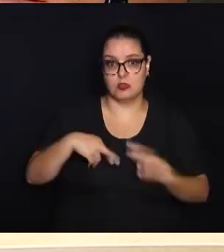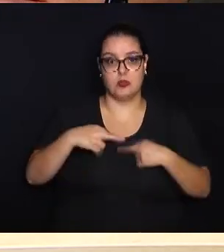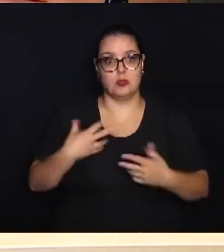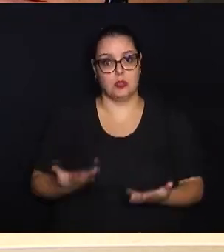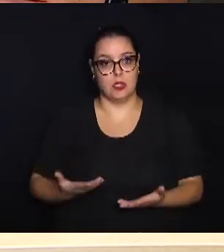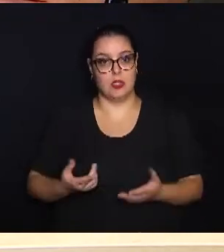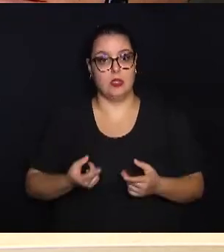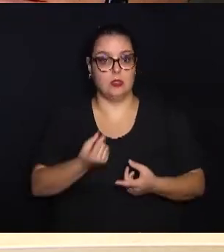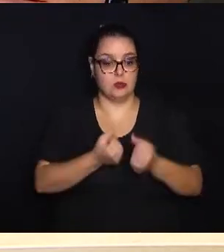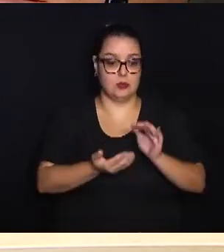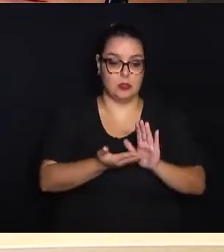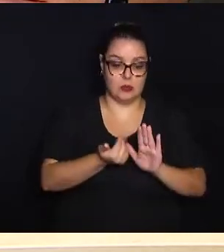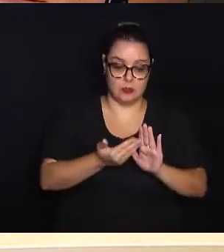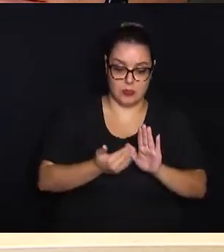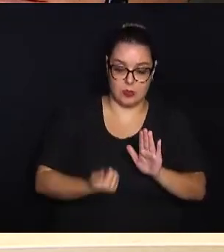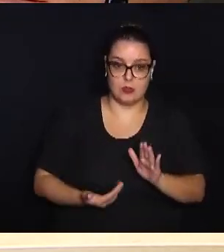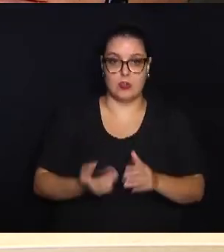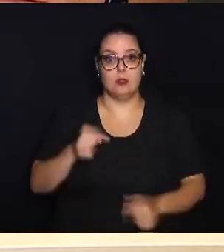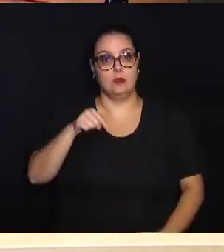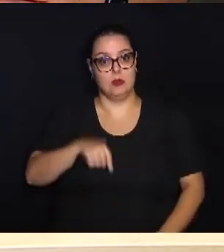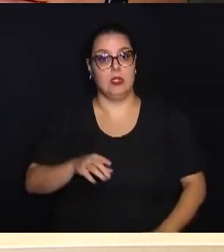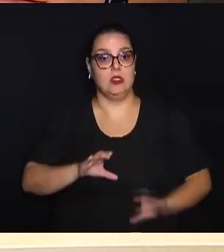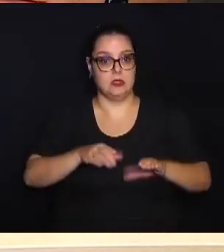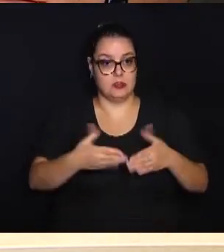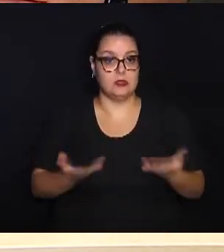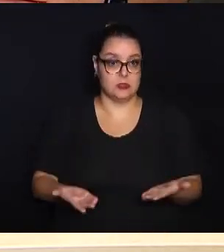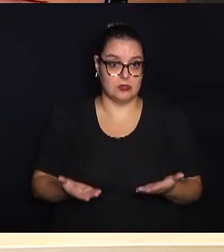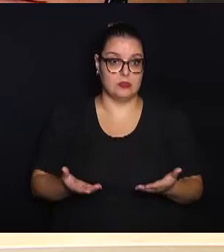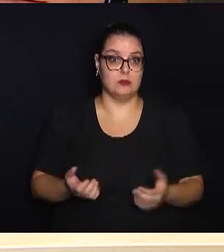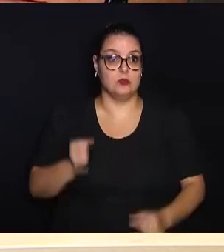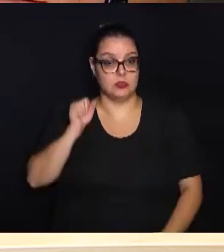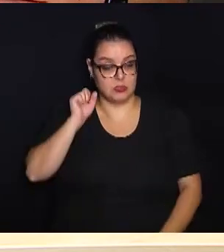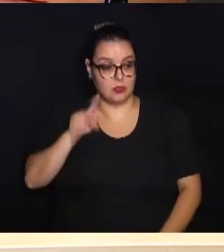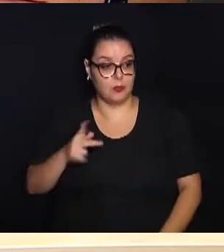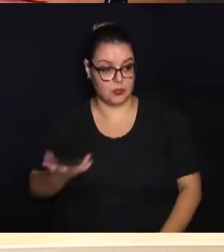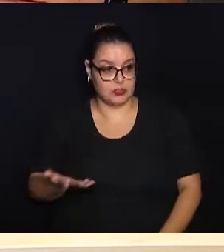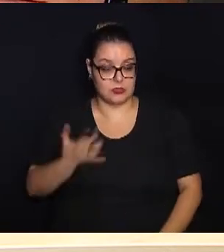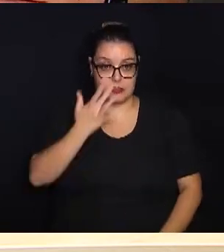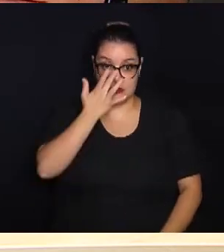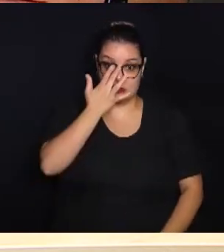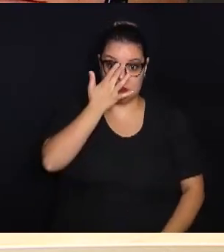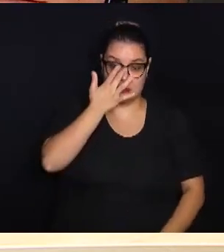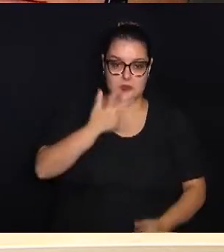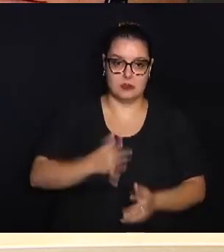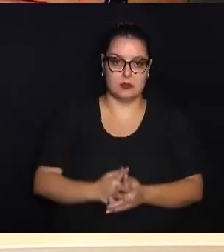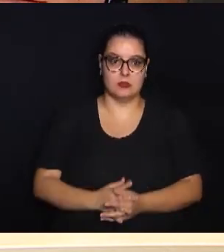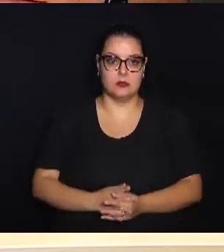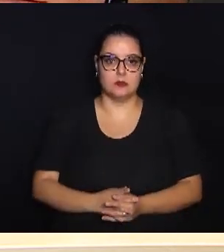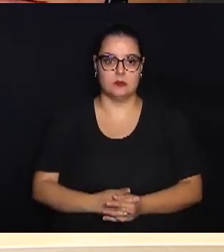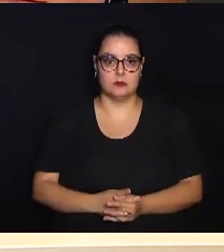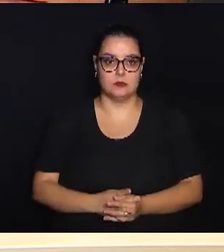oportunidades em relação a descontos para essa categoria, né, de aposentado. Então, assim,